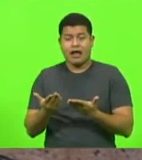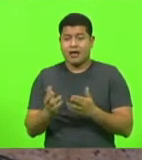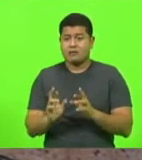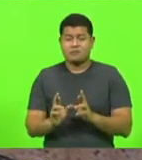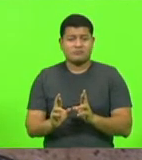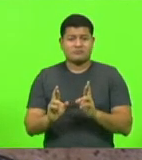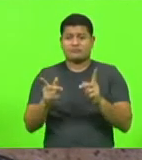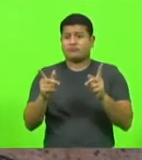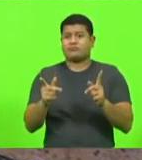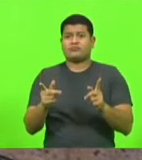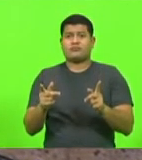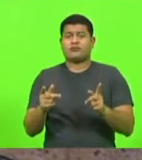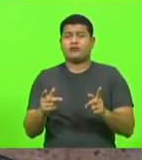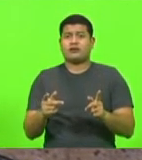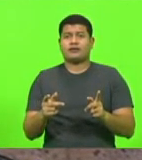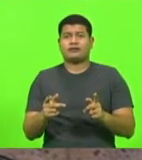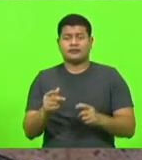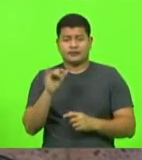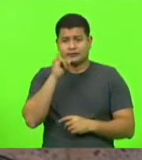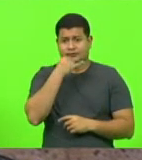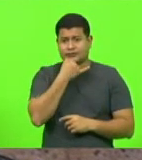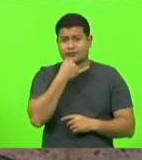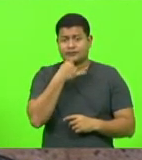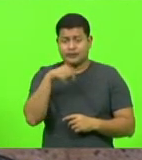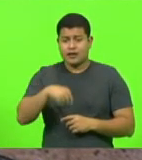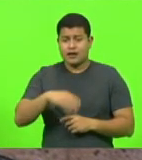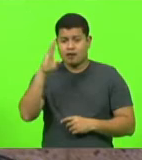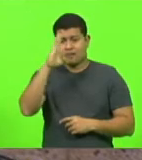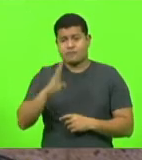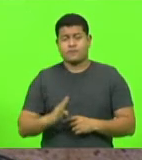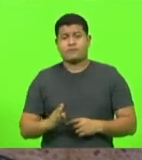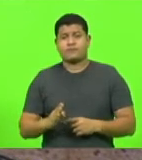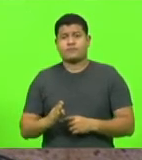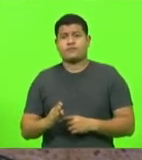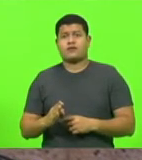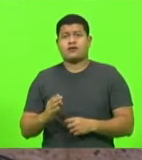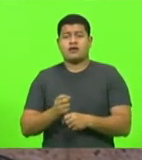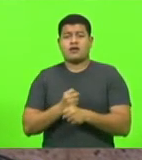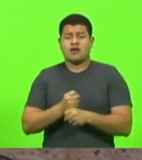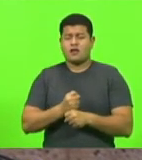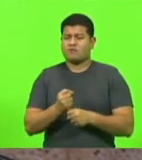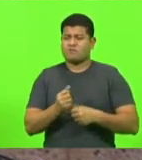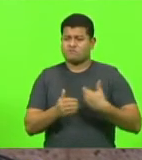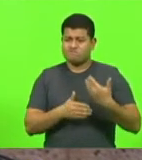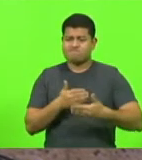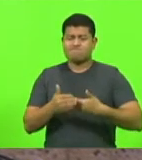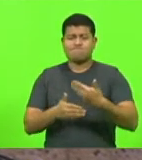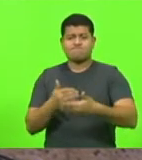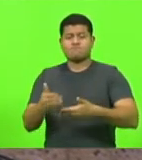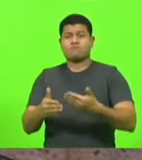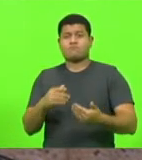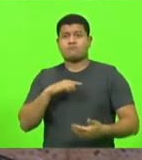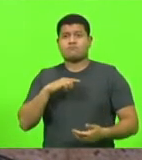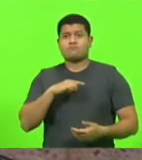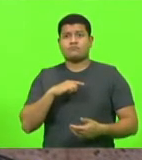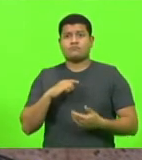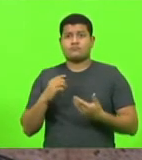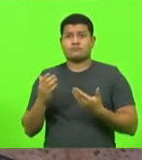realmente bem triste do nosso país, que durante muitos anos nós tivemos diante do